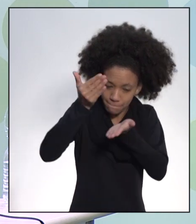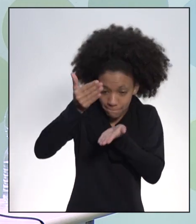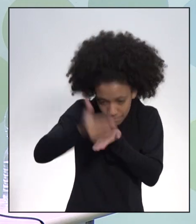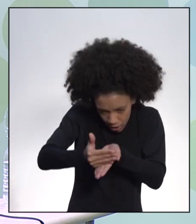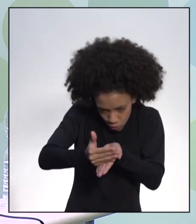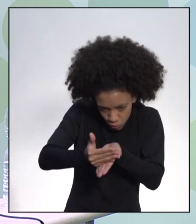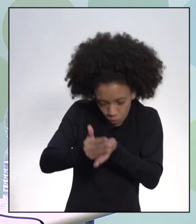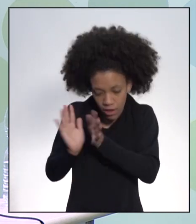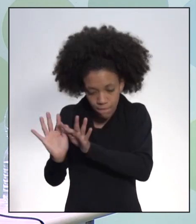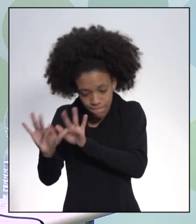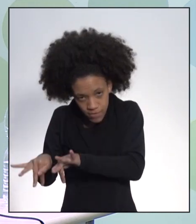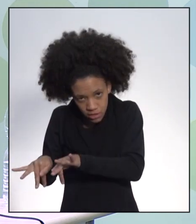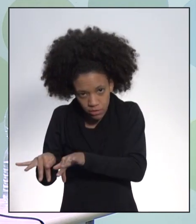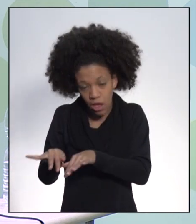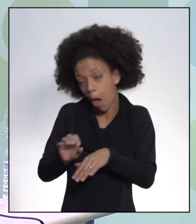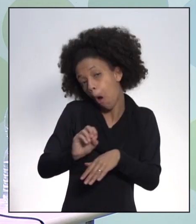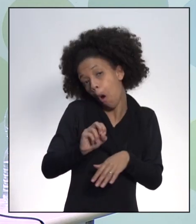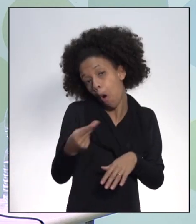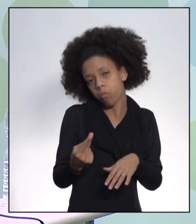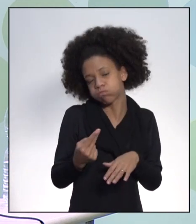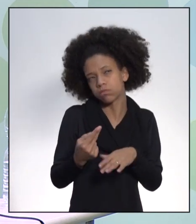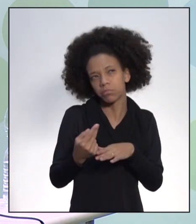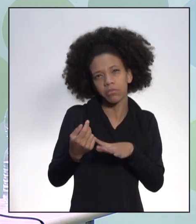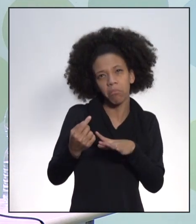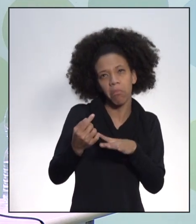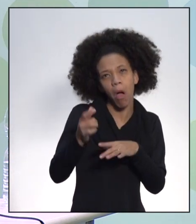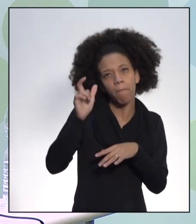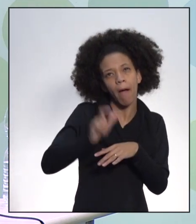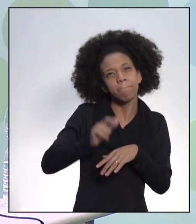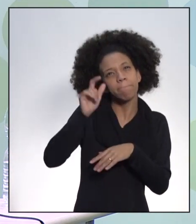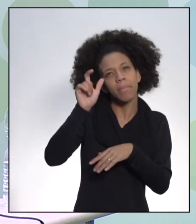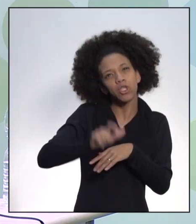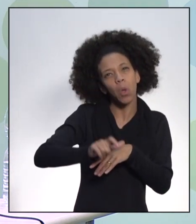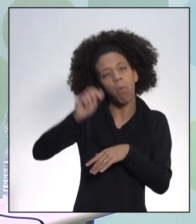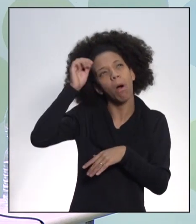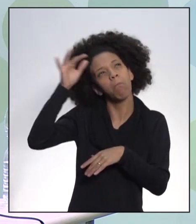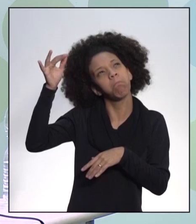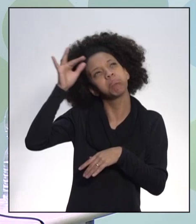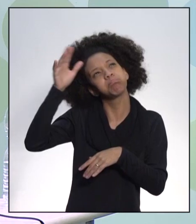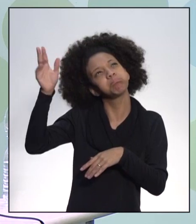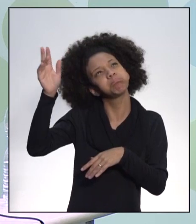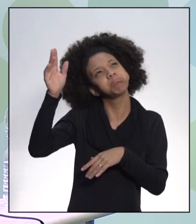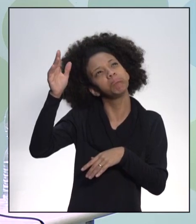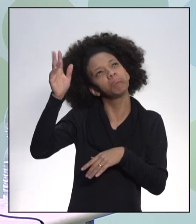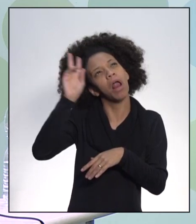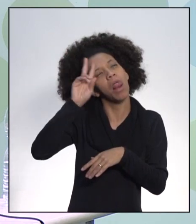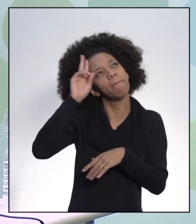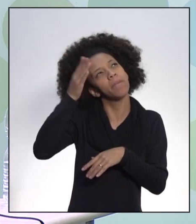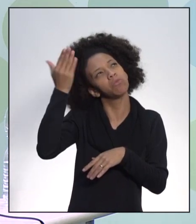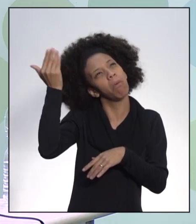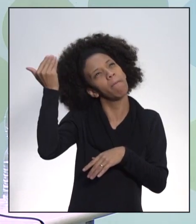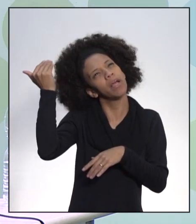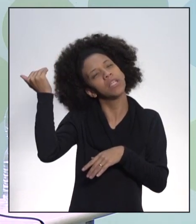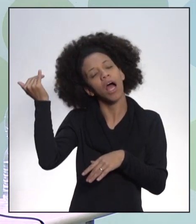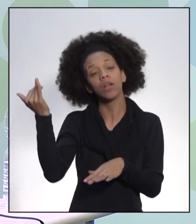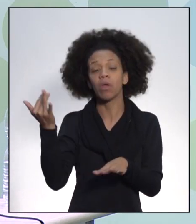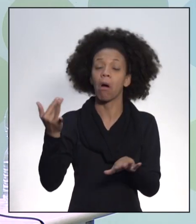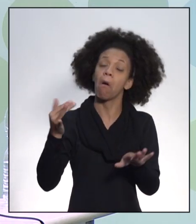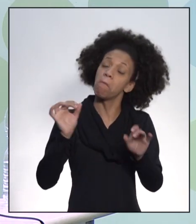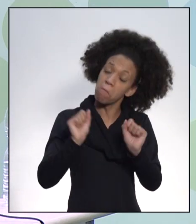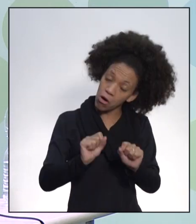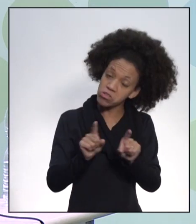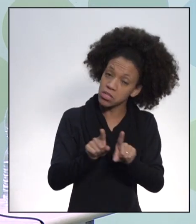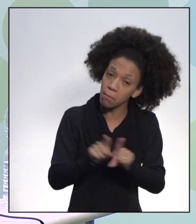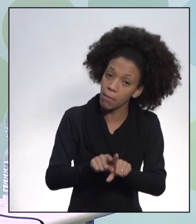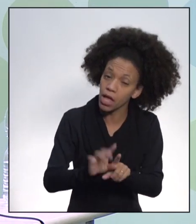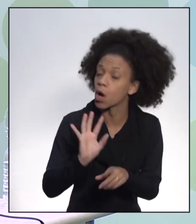pode se apresentar em flashback, alguém contando uma história de algo que aconteceu há muito tempo. A história pode